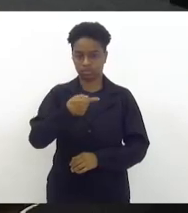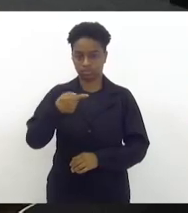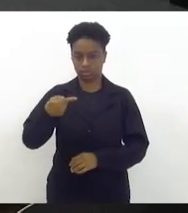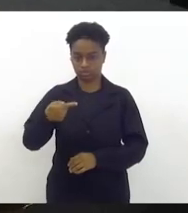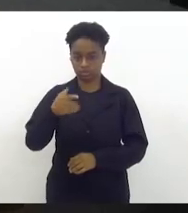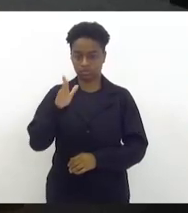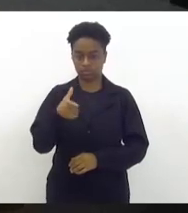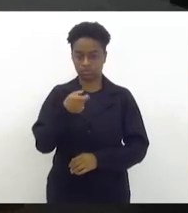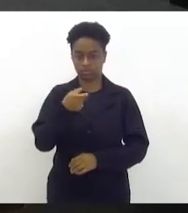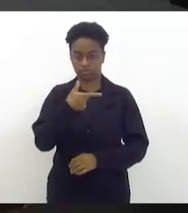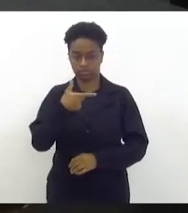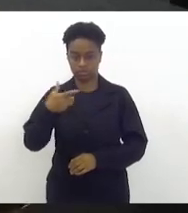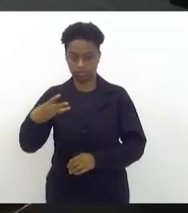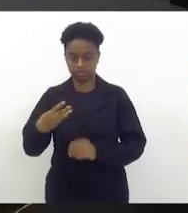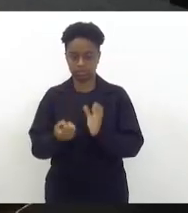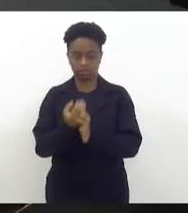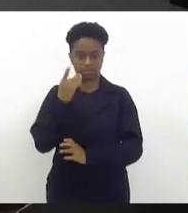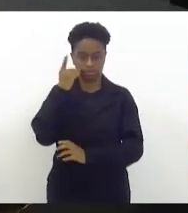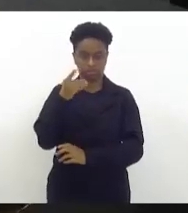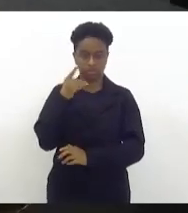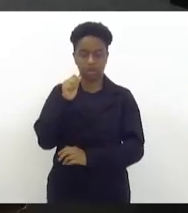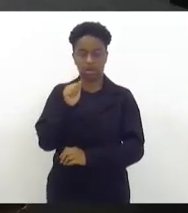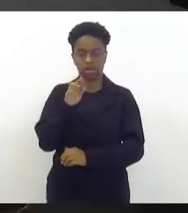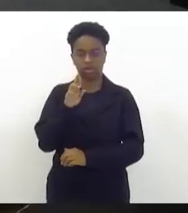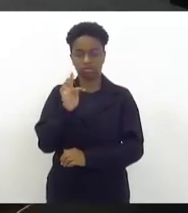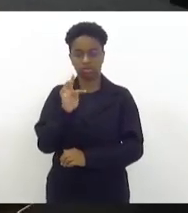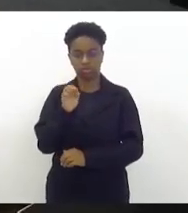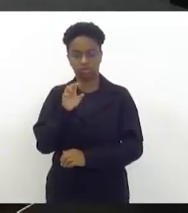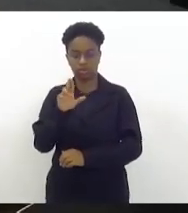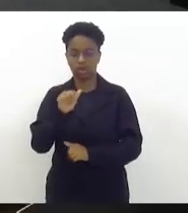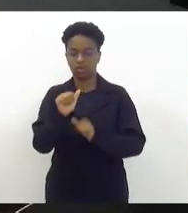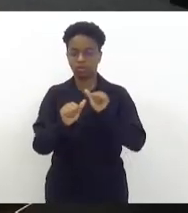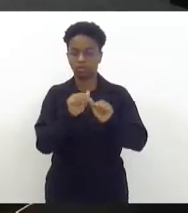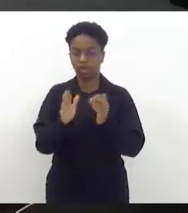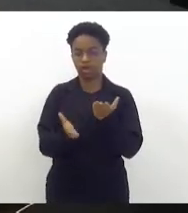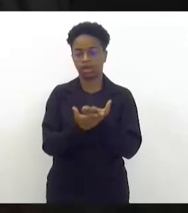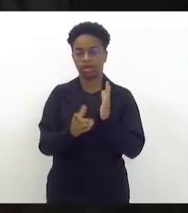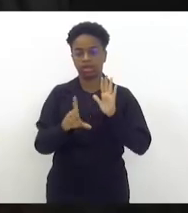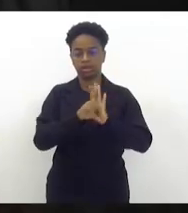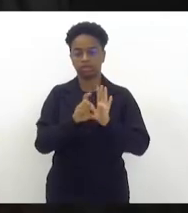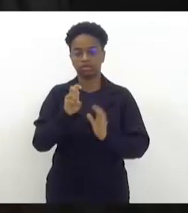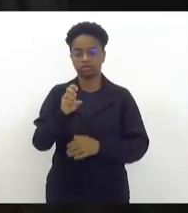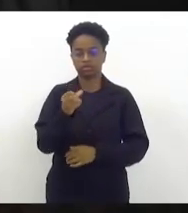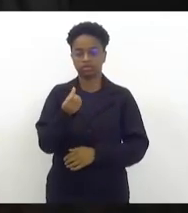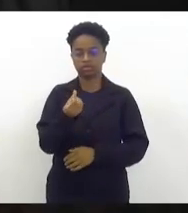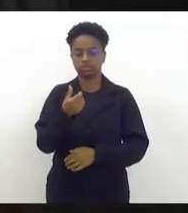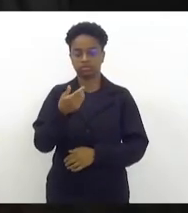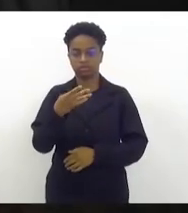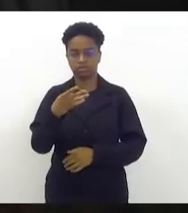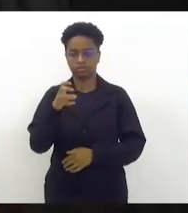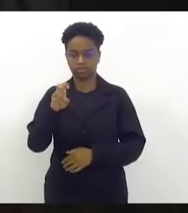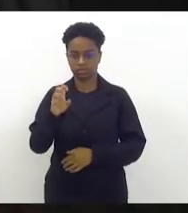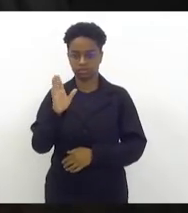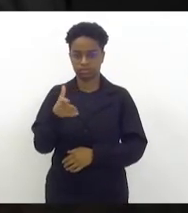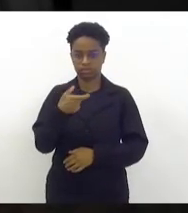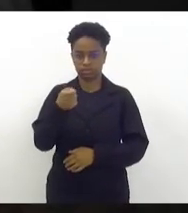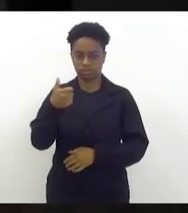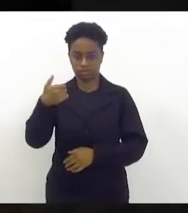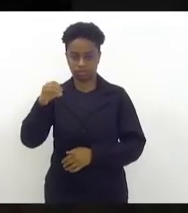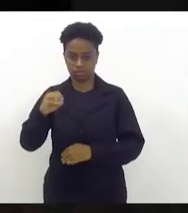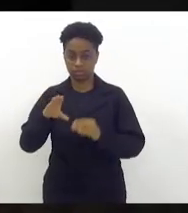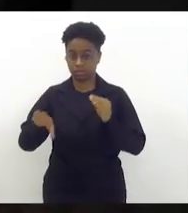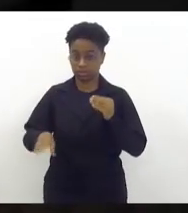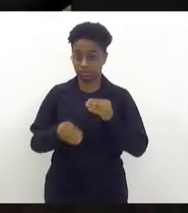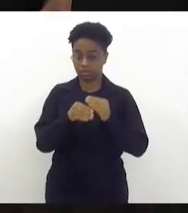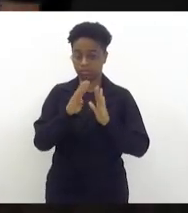1177/2023, de autoria do deputado Arthur Monteiro, que altera o anexo da lei 5.645, de 6 de janeiro de 2010, incluindo